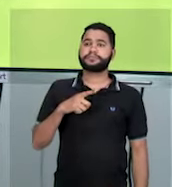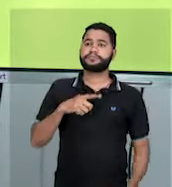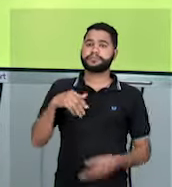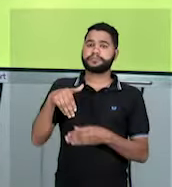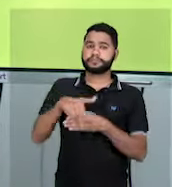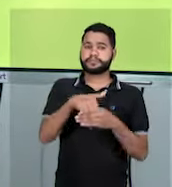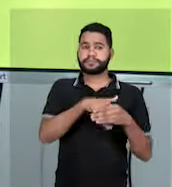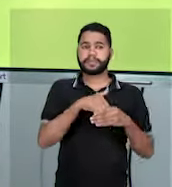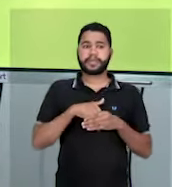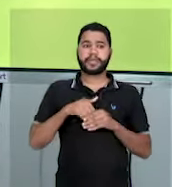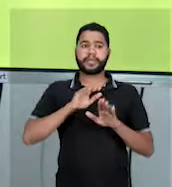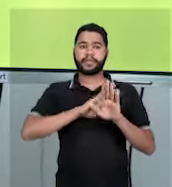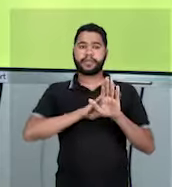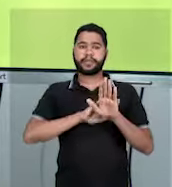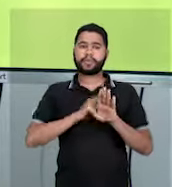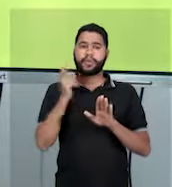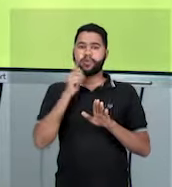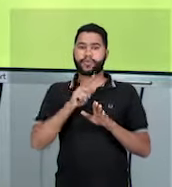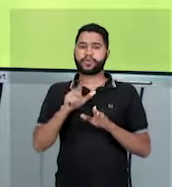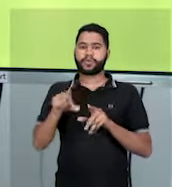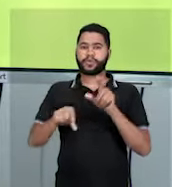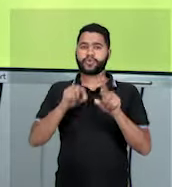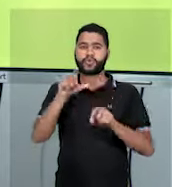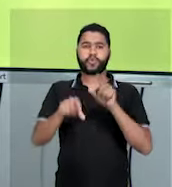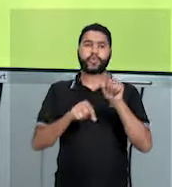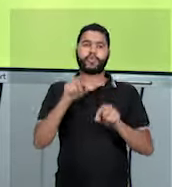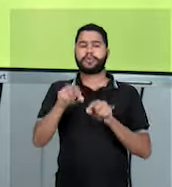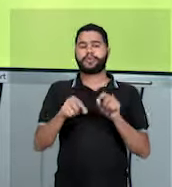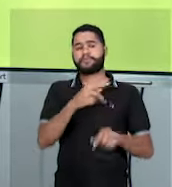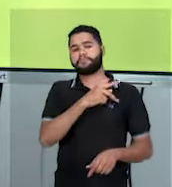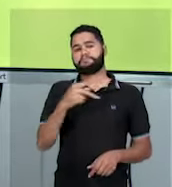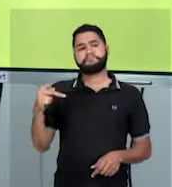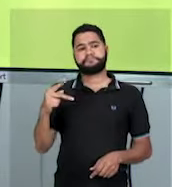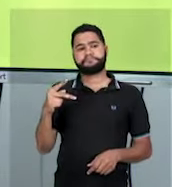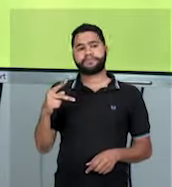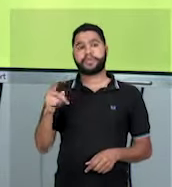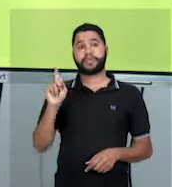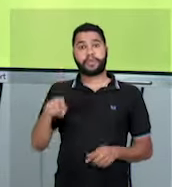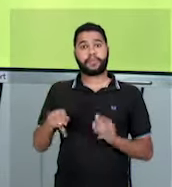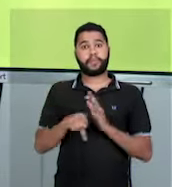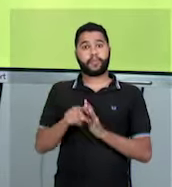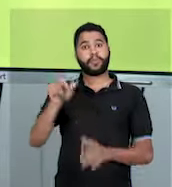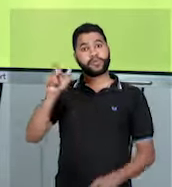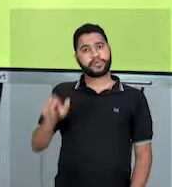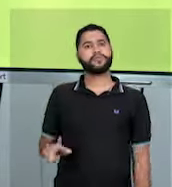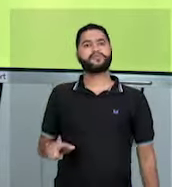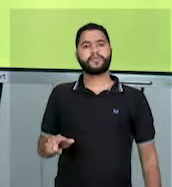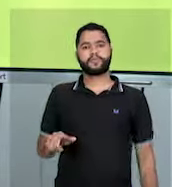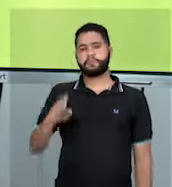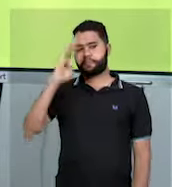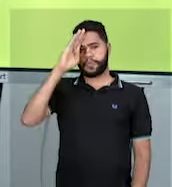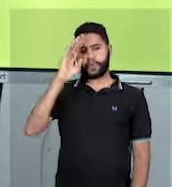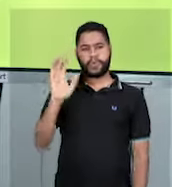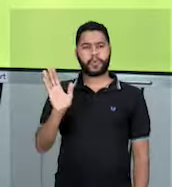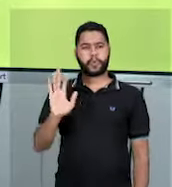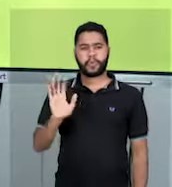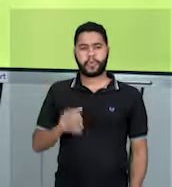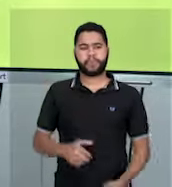eleições indiretas para escolher o presidente, mas vai ser escolhido um presidente civil. Então, os militares estão